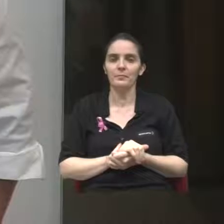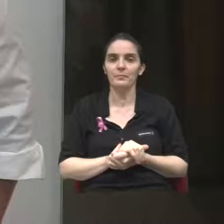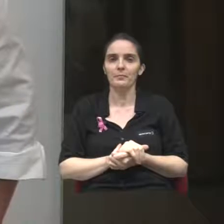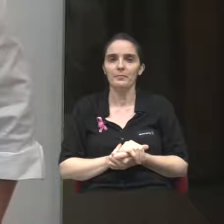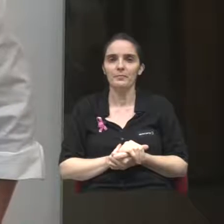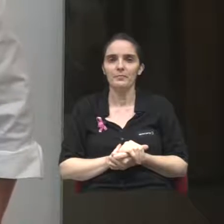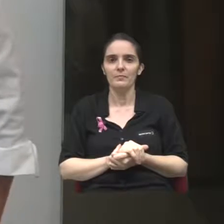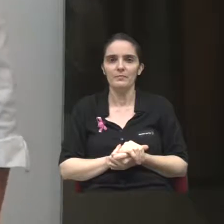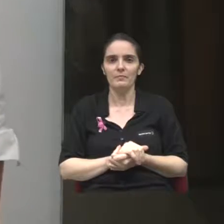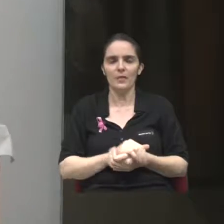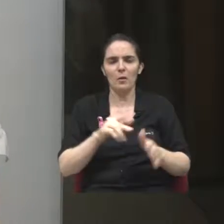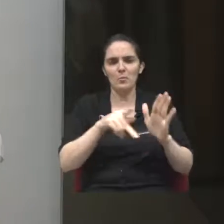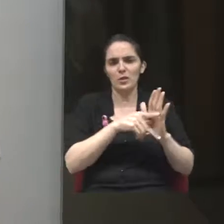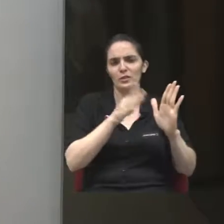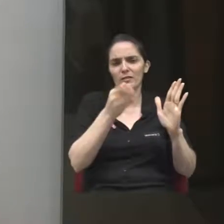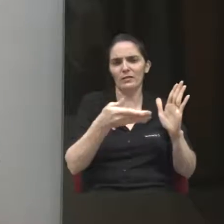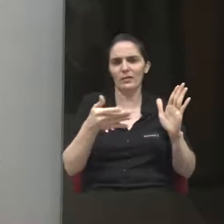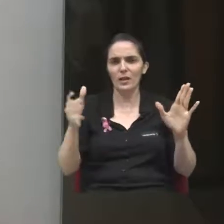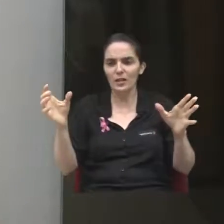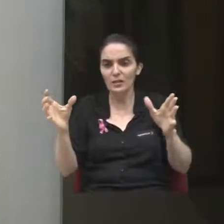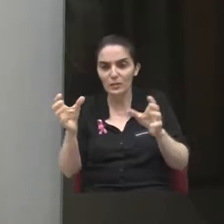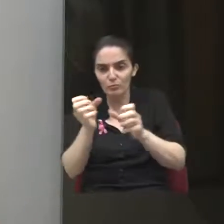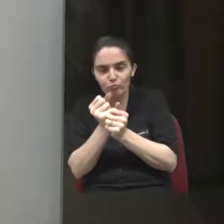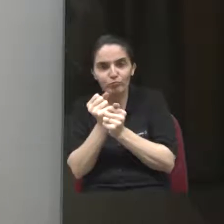trabalho realizado por esta casa,